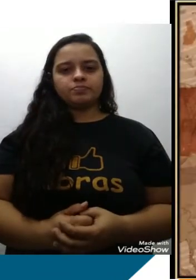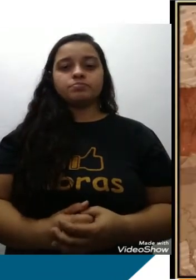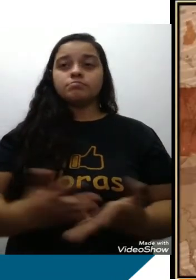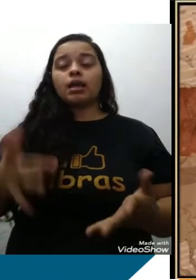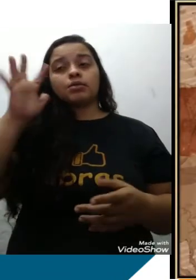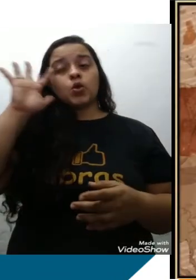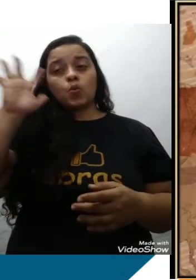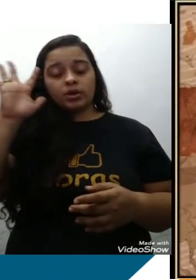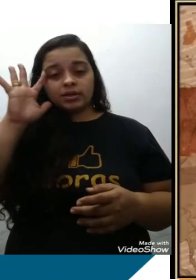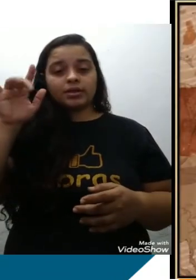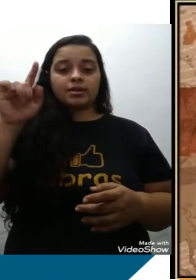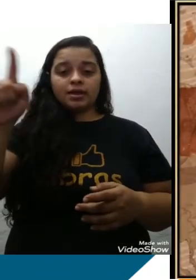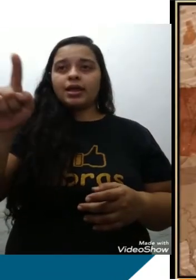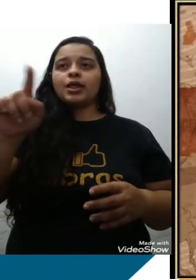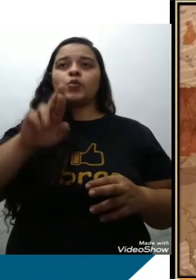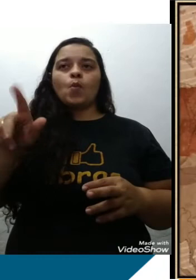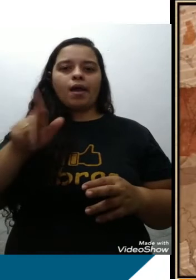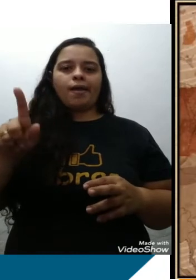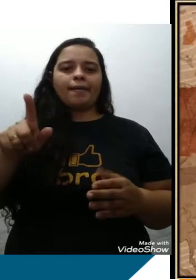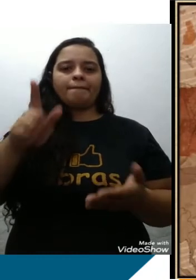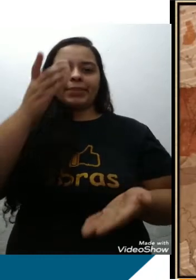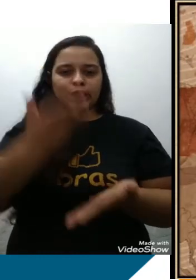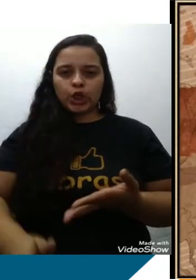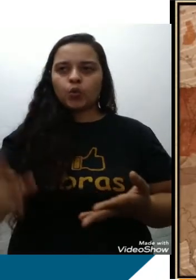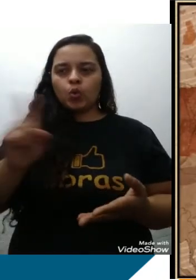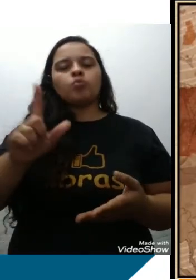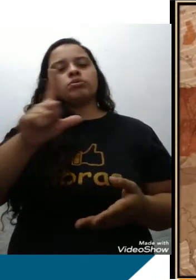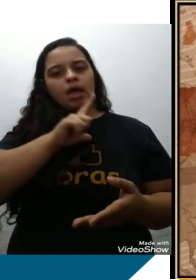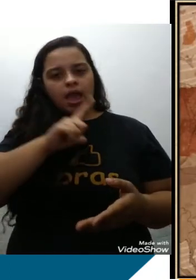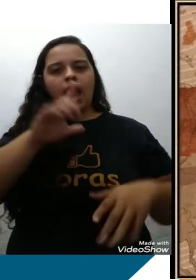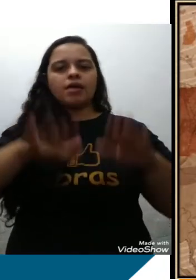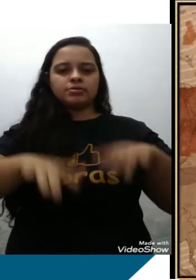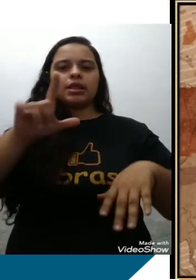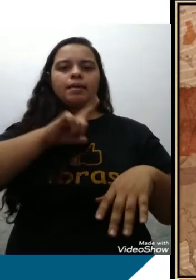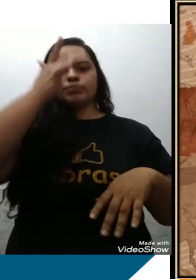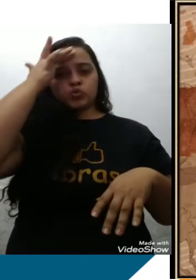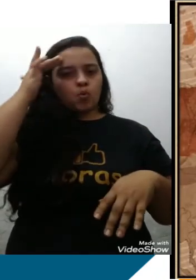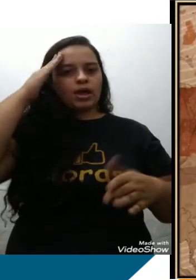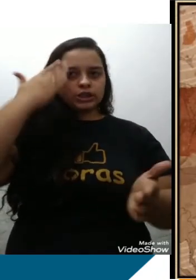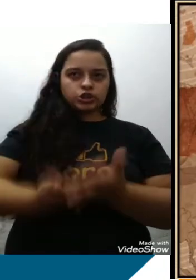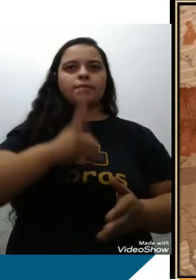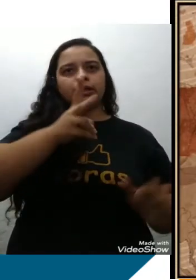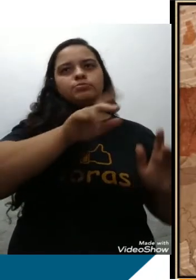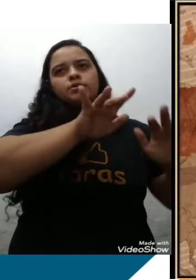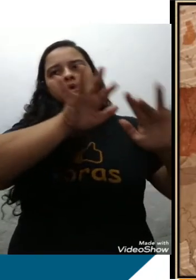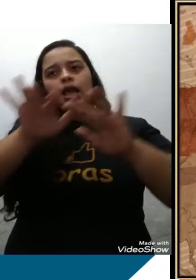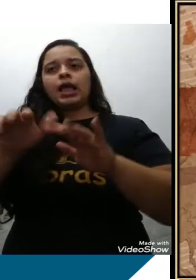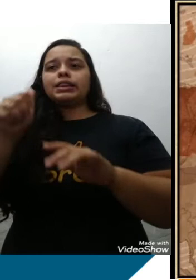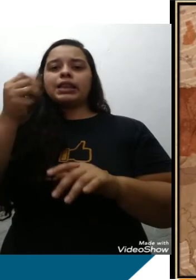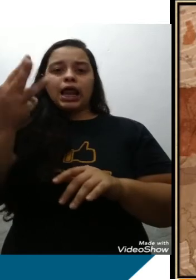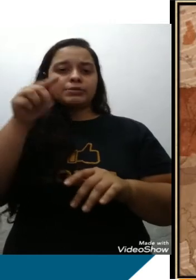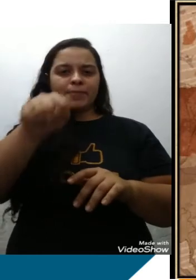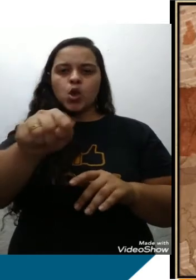agora. Então, essa teoria do Estreito de Bering, ela não caiu por terra, né? Ainda se acredita que eles vieram pelo Estreito de Bering, só que não